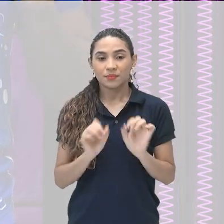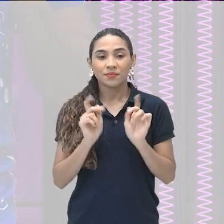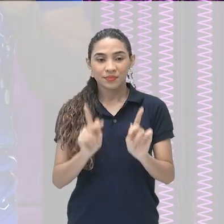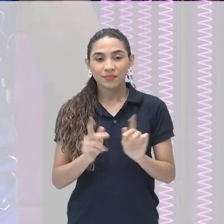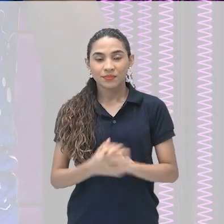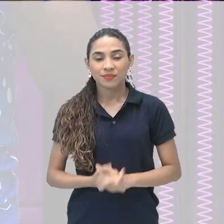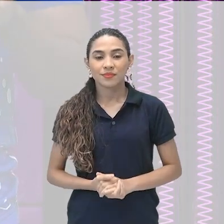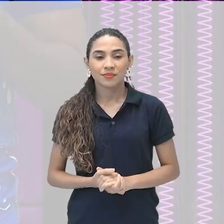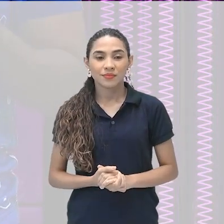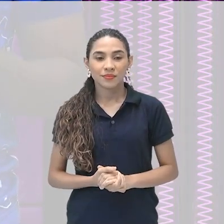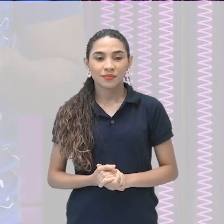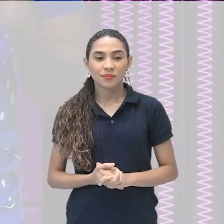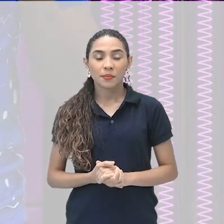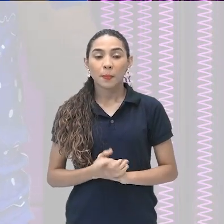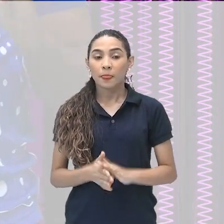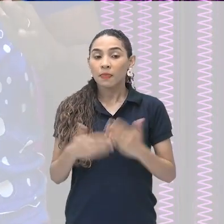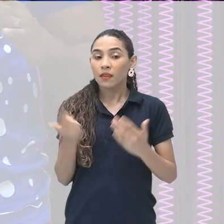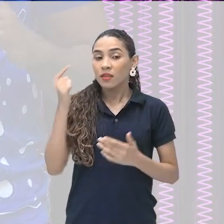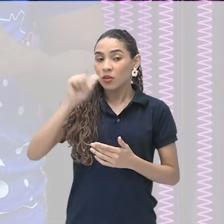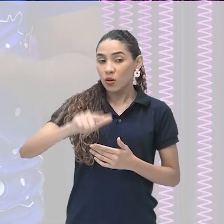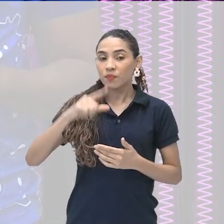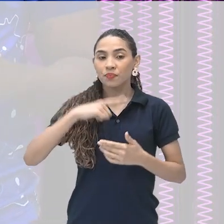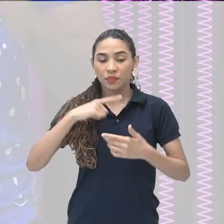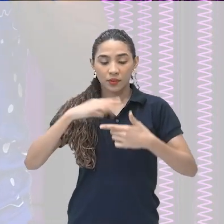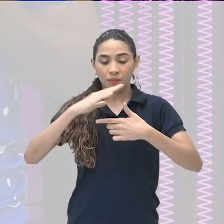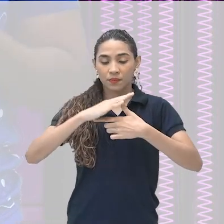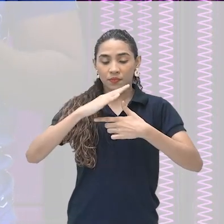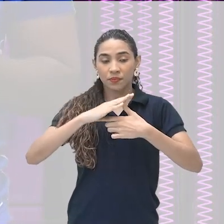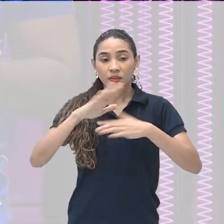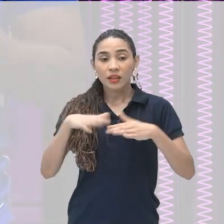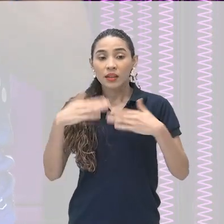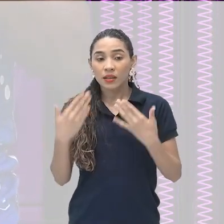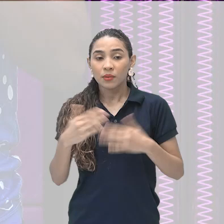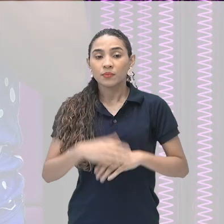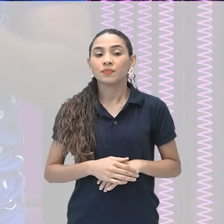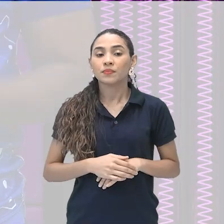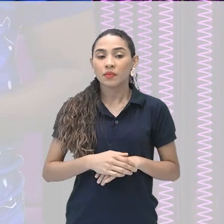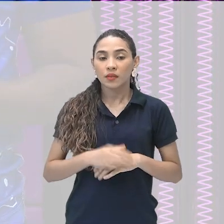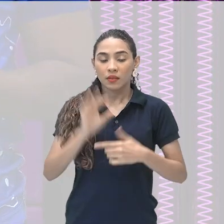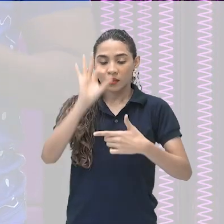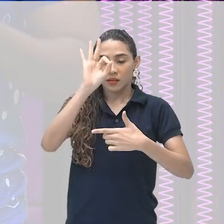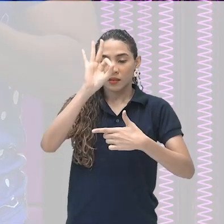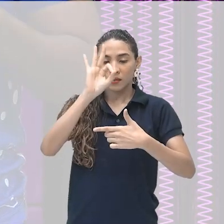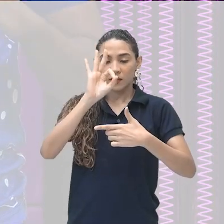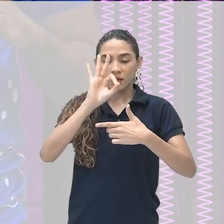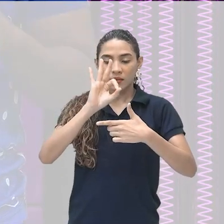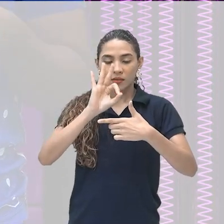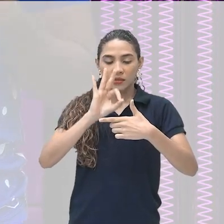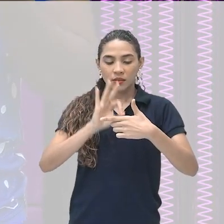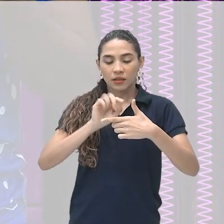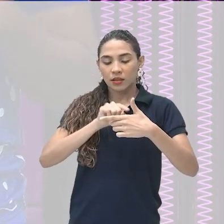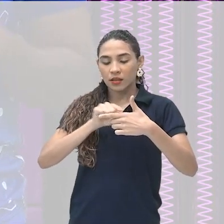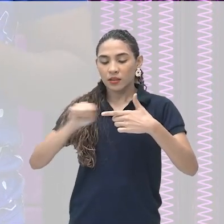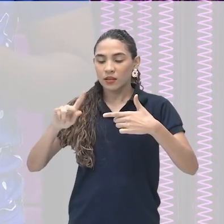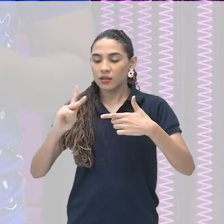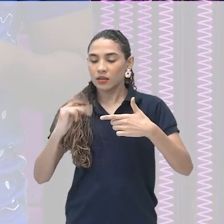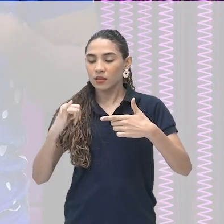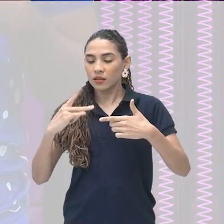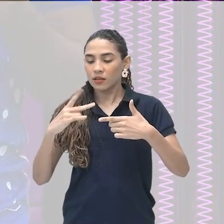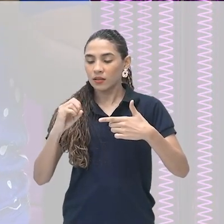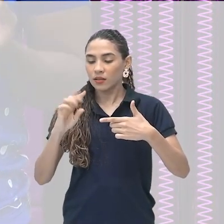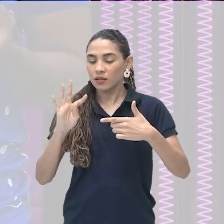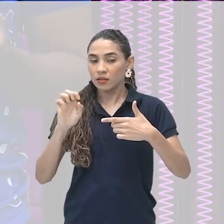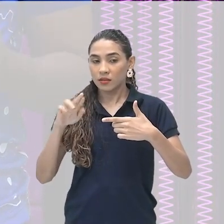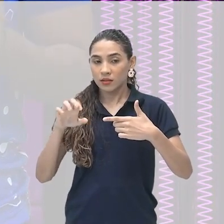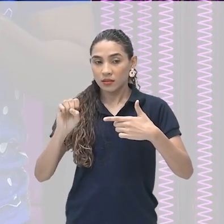bem? Então, novamente, eu tenho um triângulo retângulo. Desse triângulo, eu tracei a altura relativa à hipotenusa. Essa altura